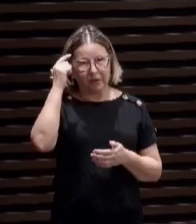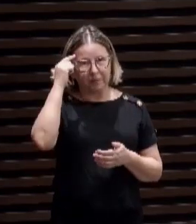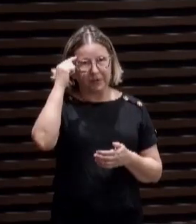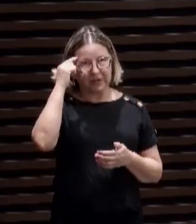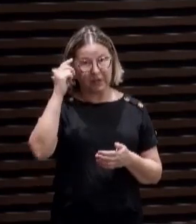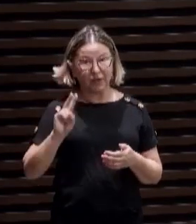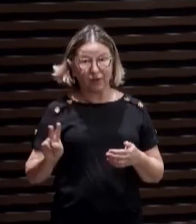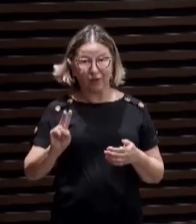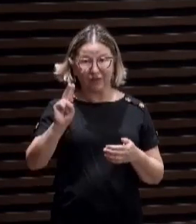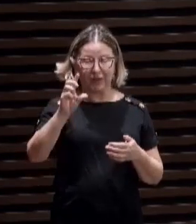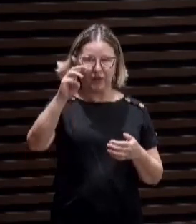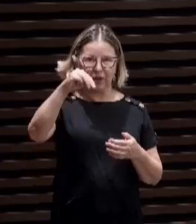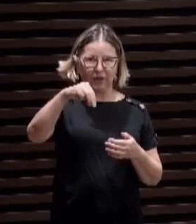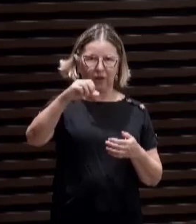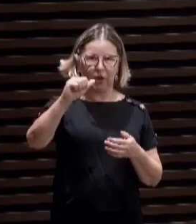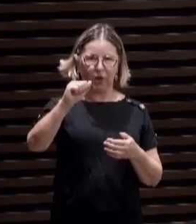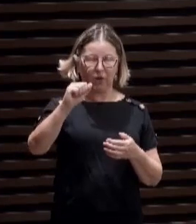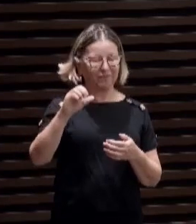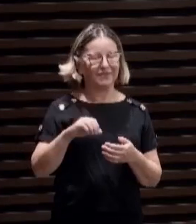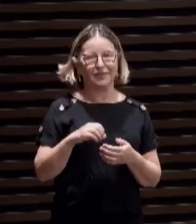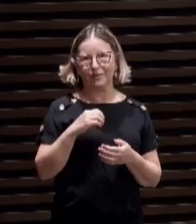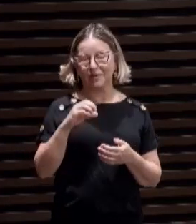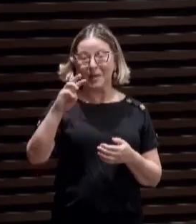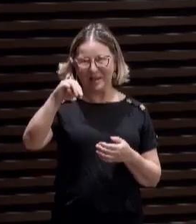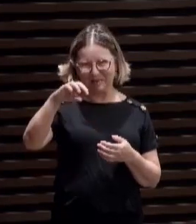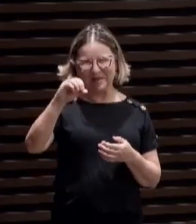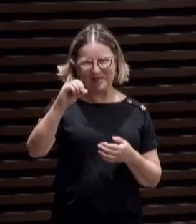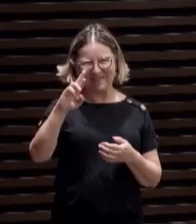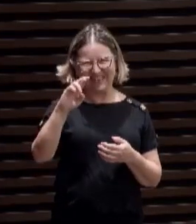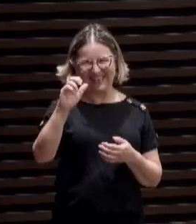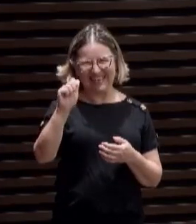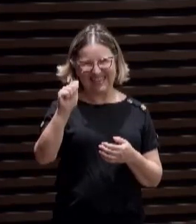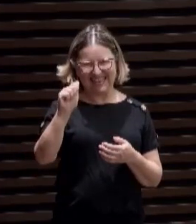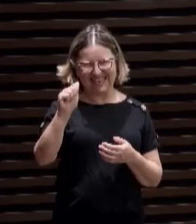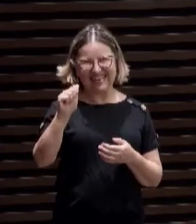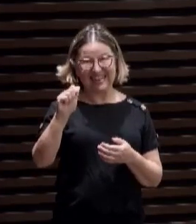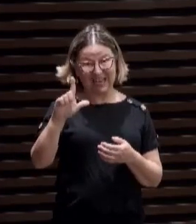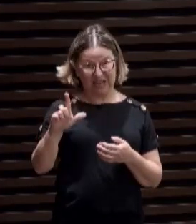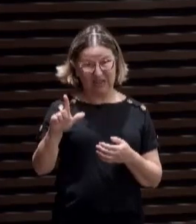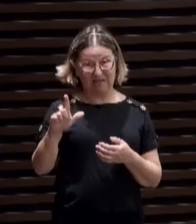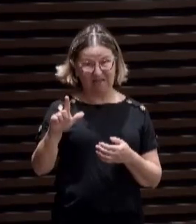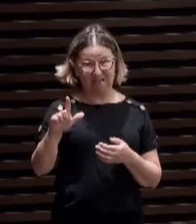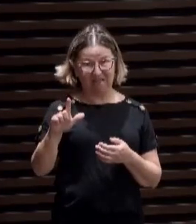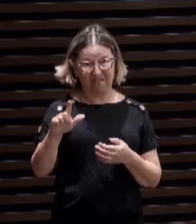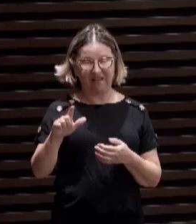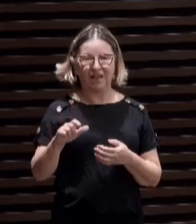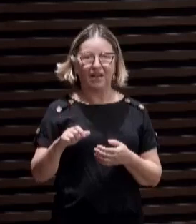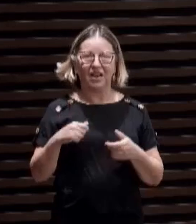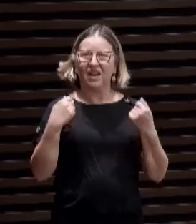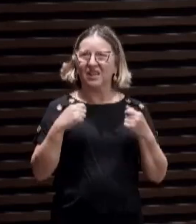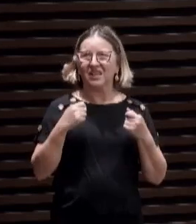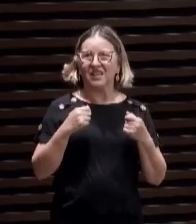morais dependem, sabe de quê? De circunstâncias, dependem do lugar, dependem da época, dependem